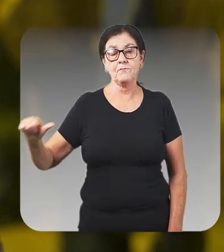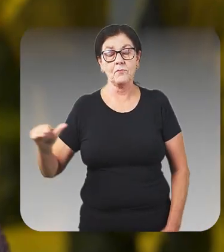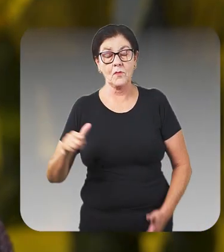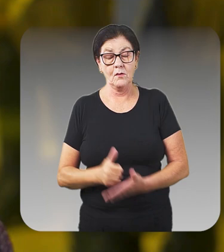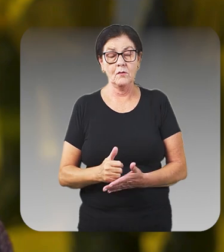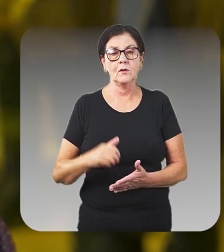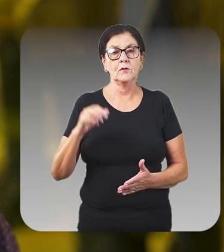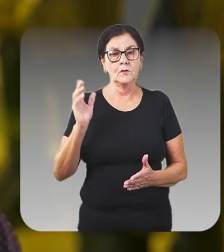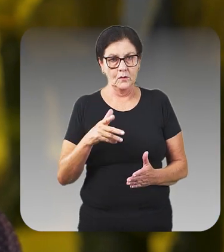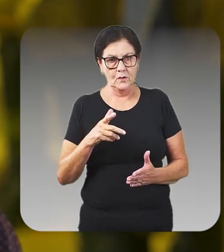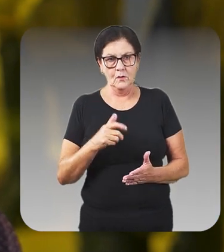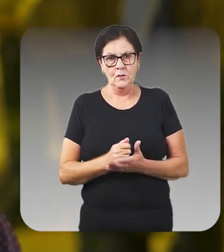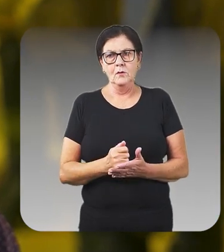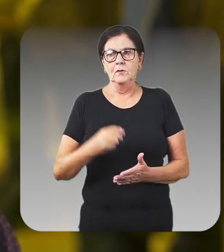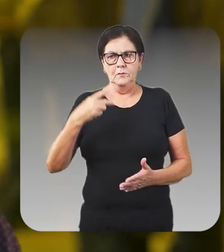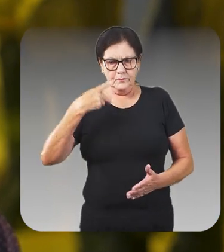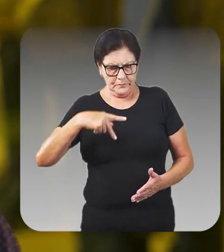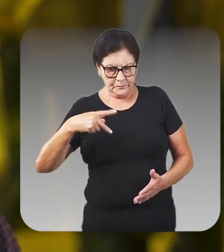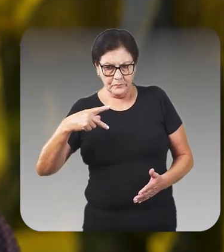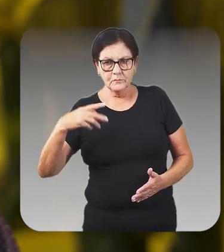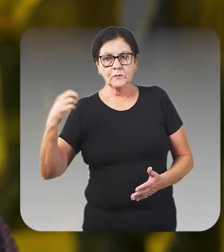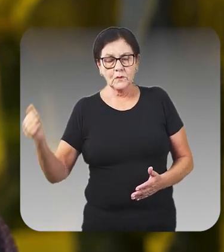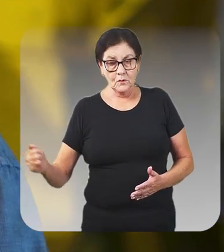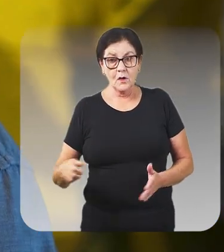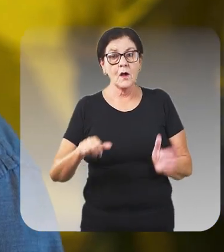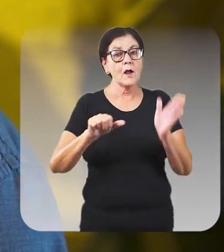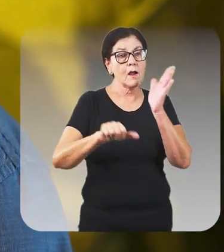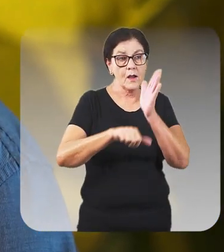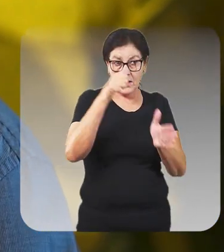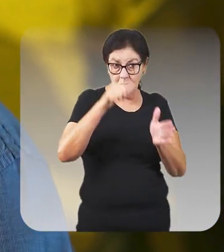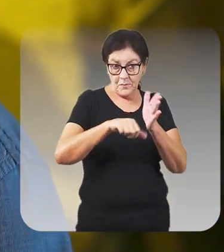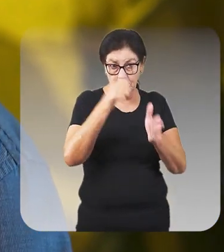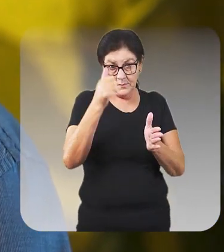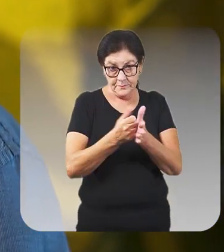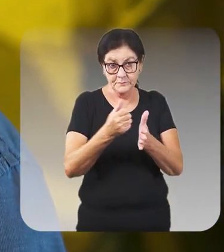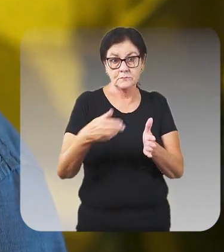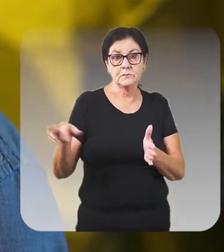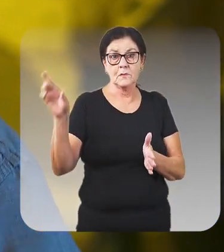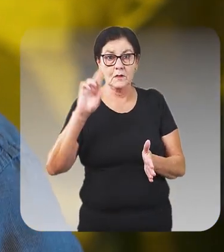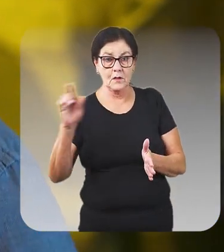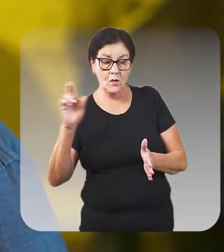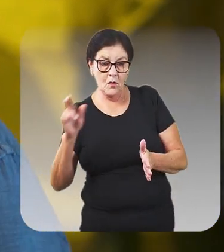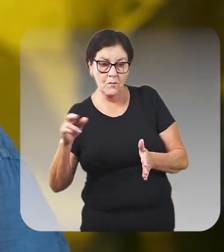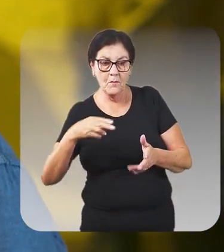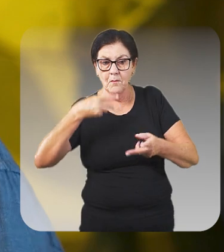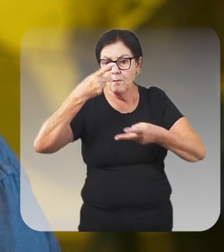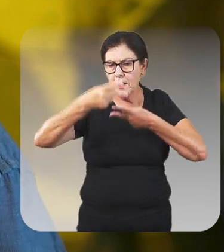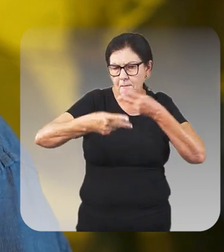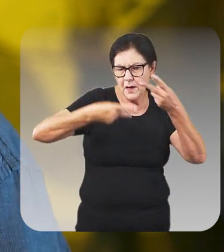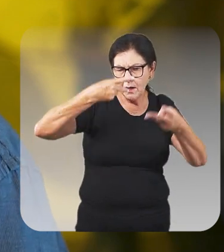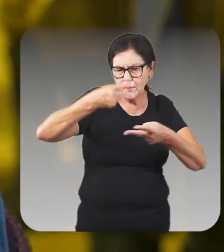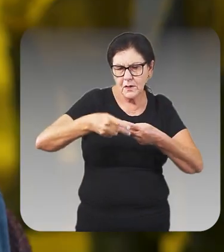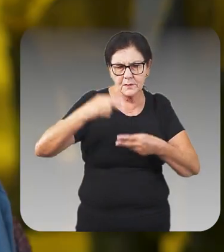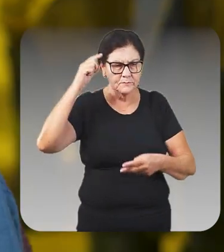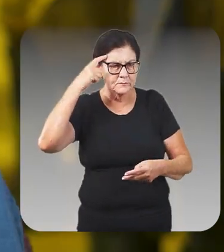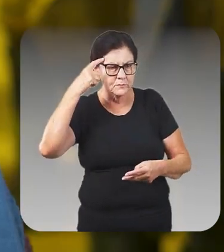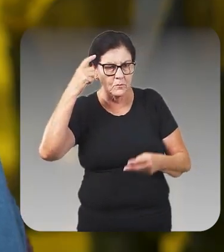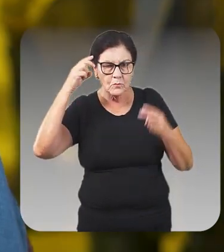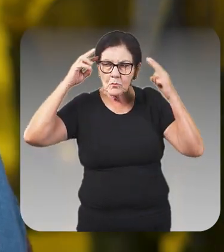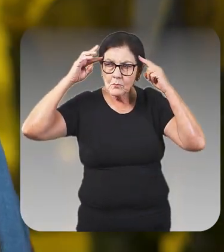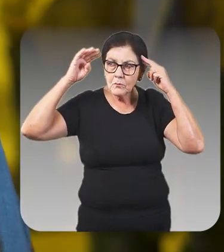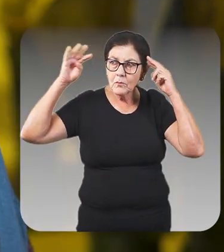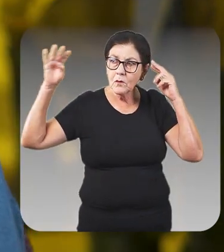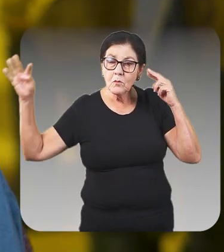Falar em pensamento político-militar na Primeira República remete a todo um debate da formação desse pensamento, que